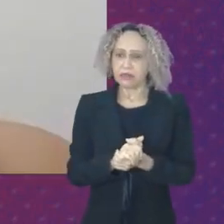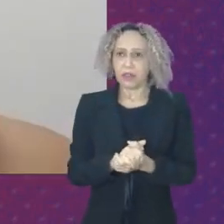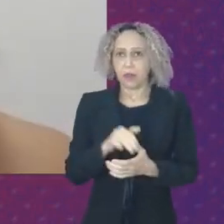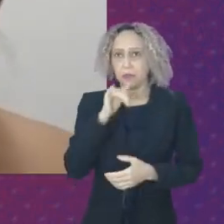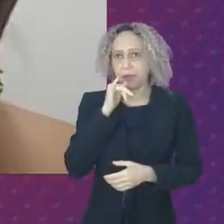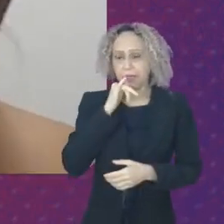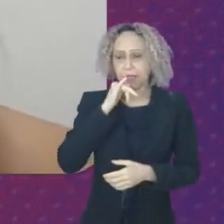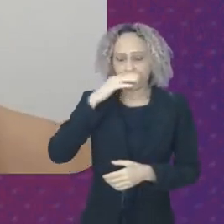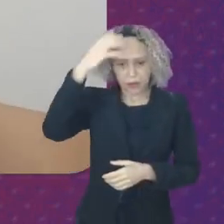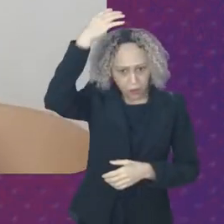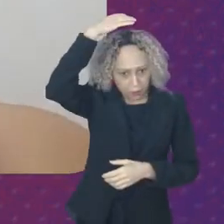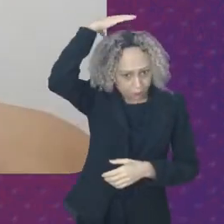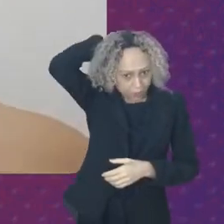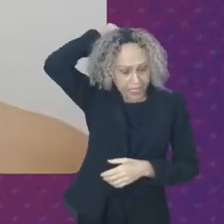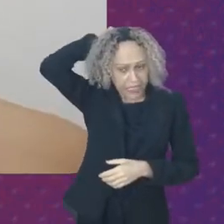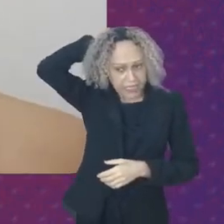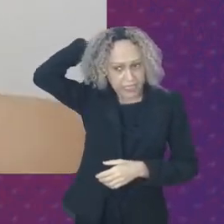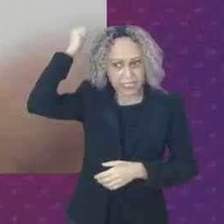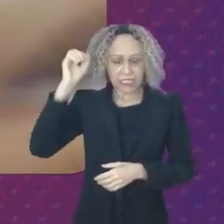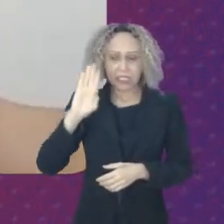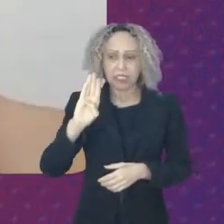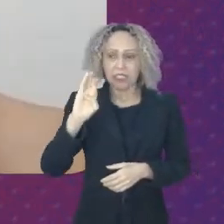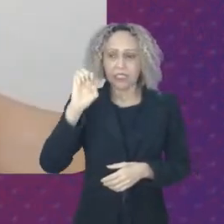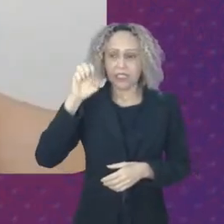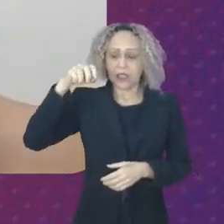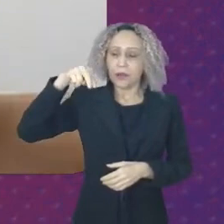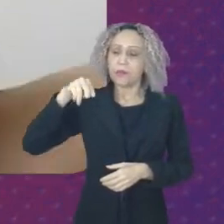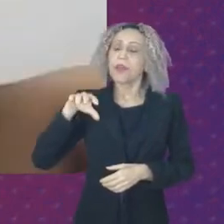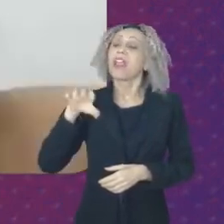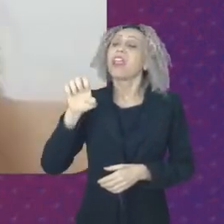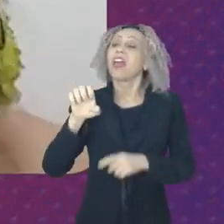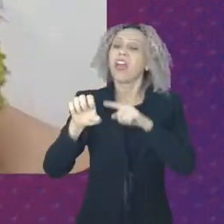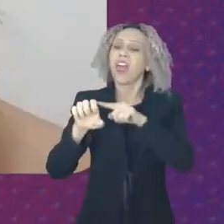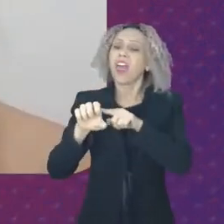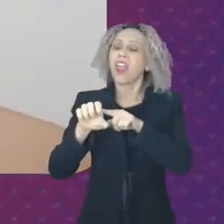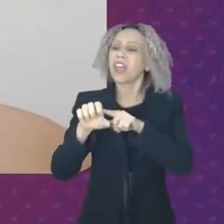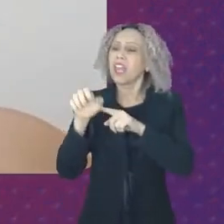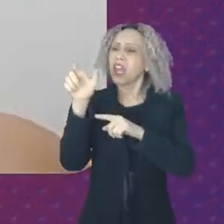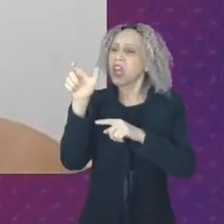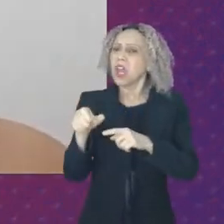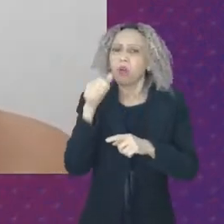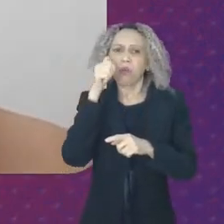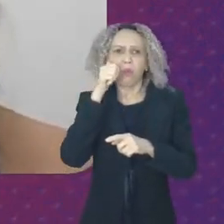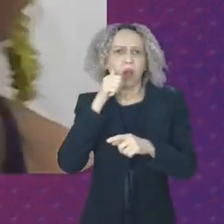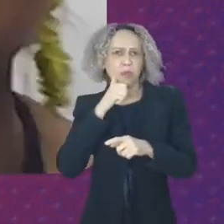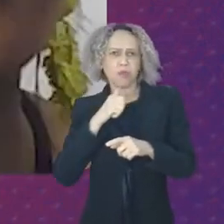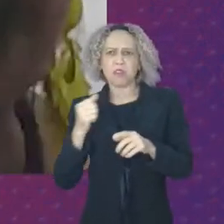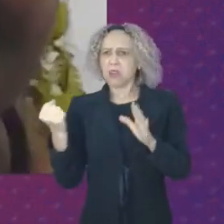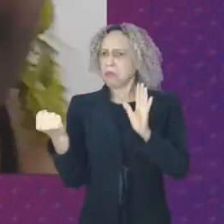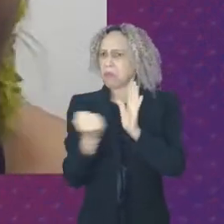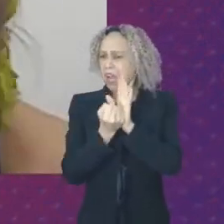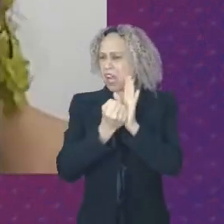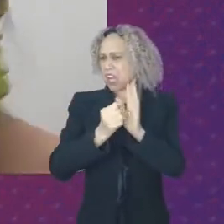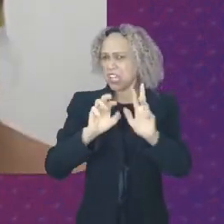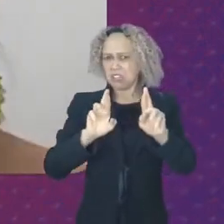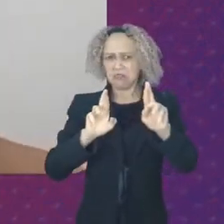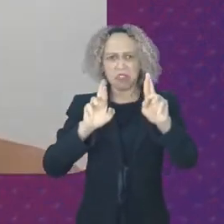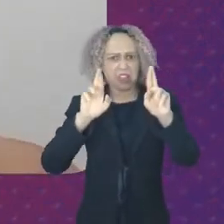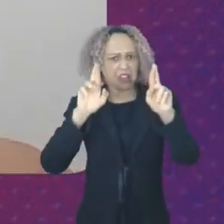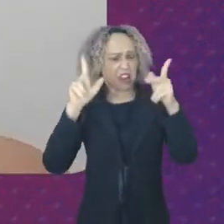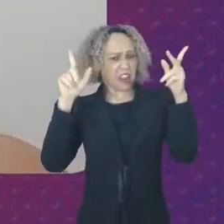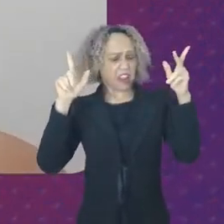Benedita da Silva é uma marca, é um ícone. Eu conseguiria imaginar 200 mil coisas para fazer uma comunicação da Benedita, por